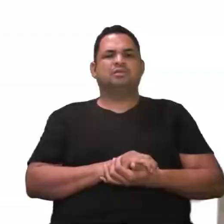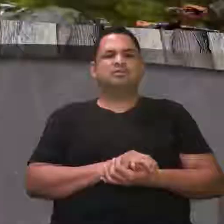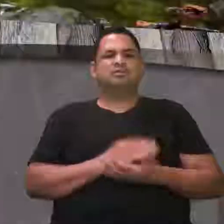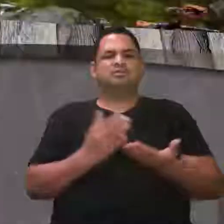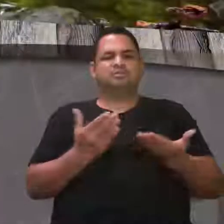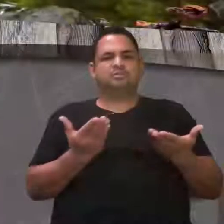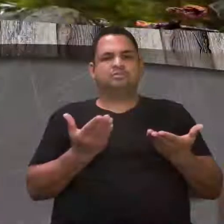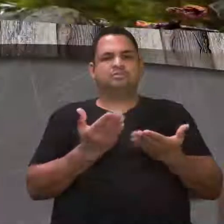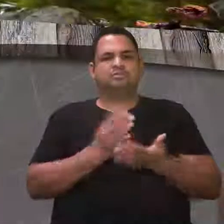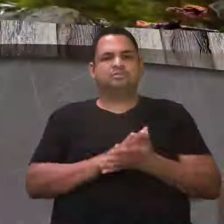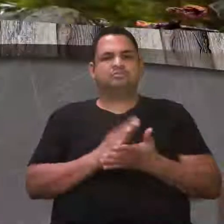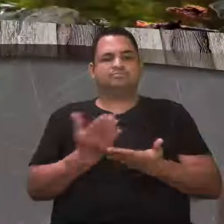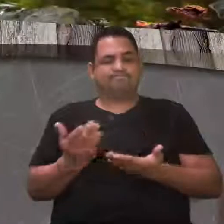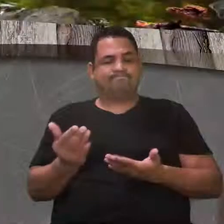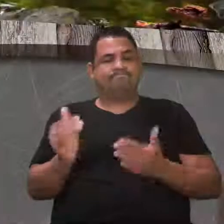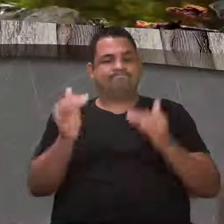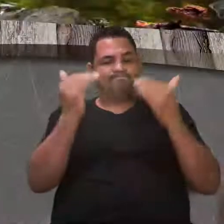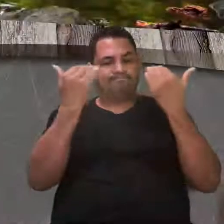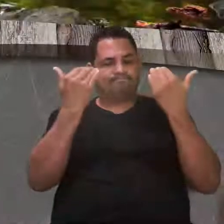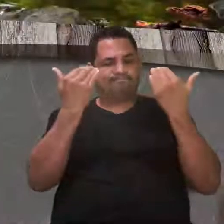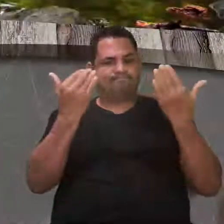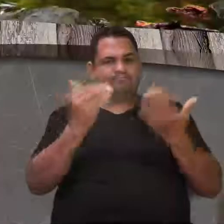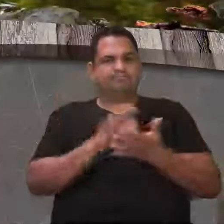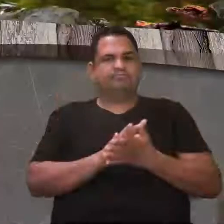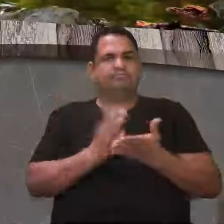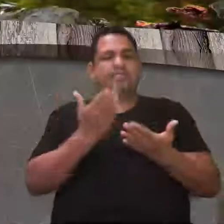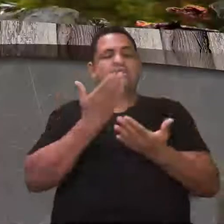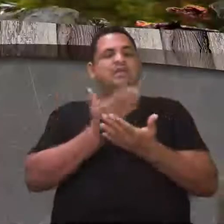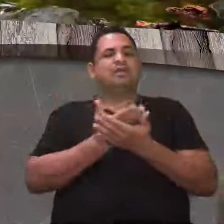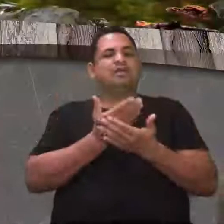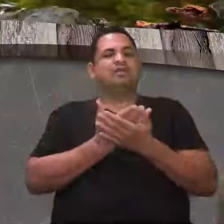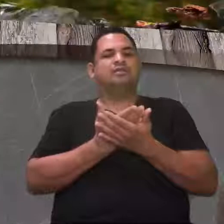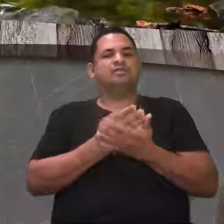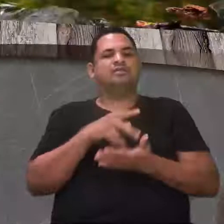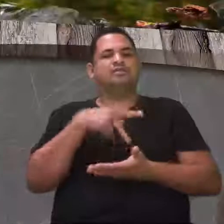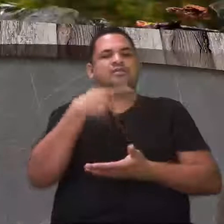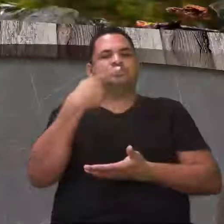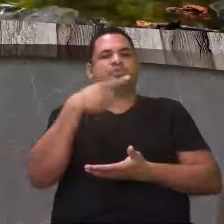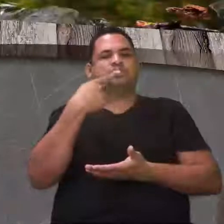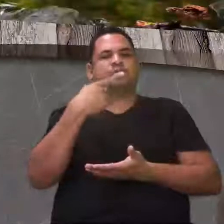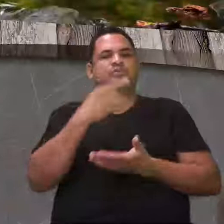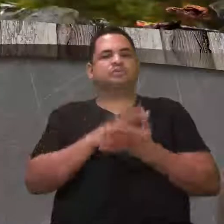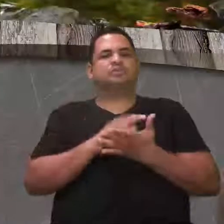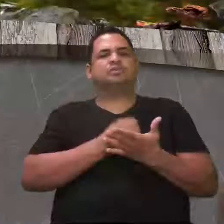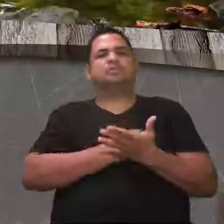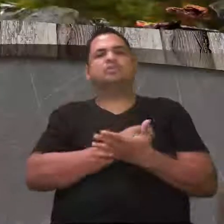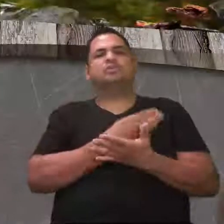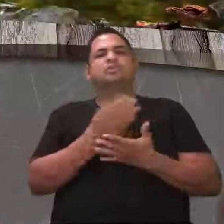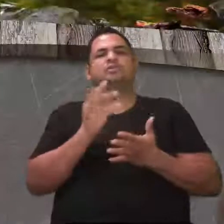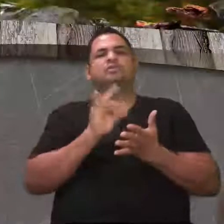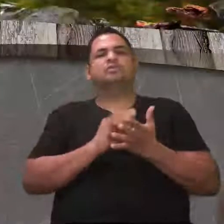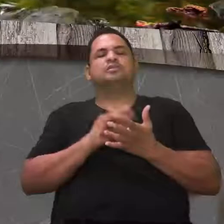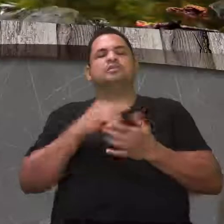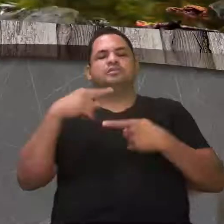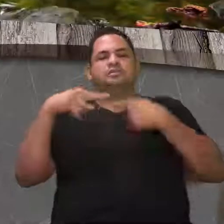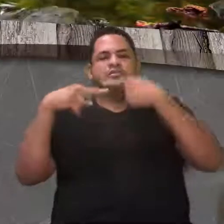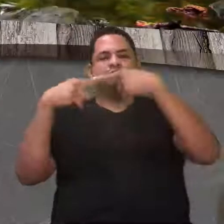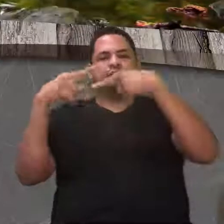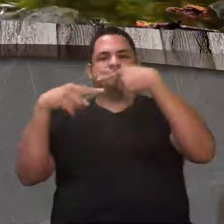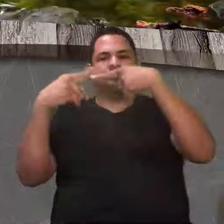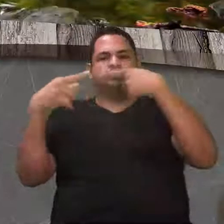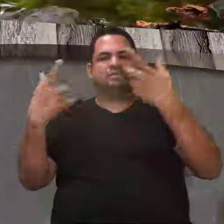Então, gente, aqui para mim, nessa aula a gente falou de quantas evidências evolutivas?